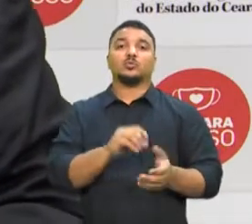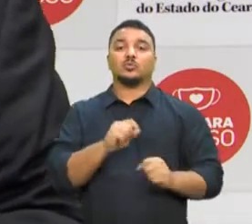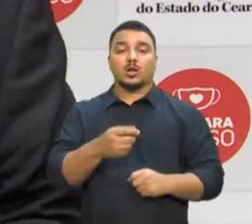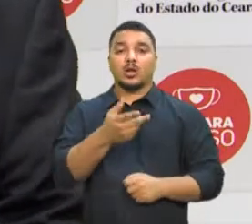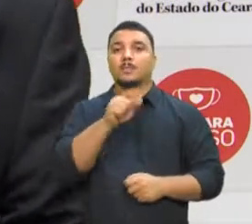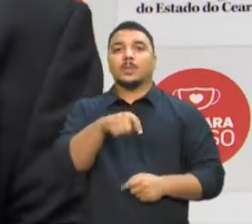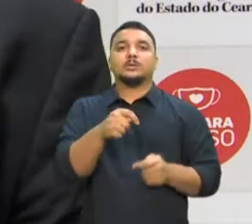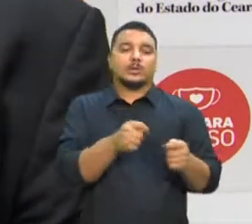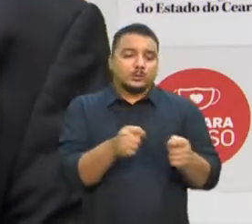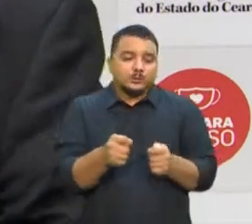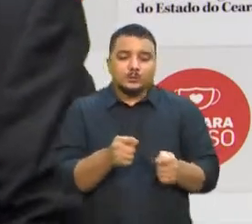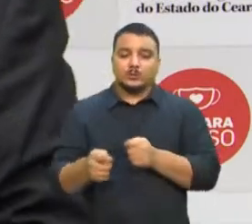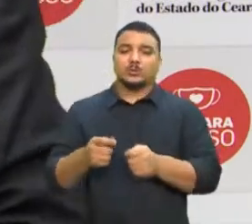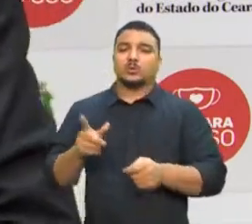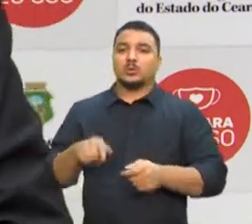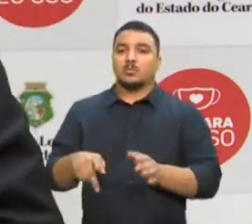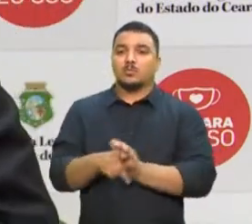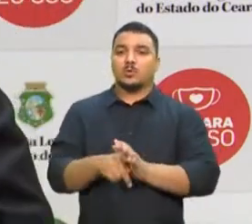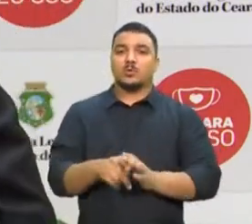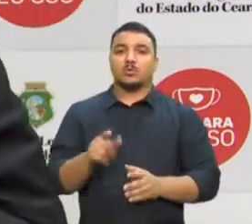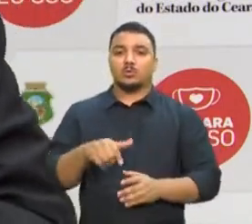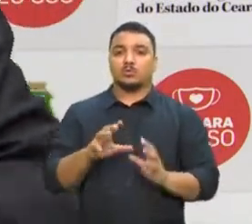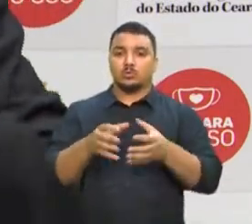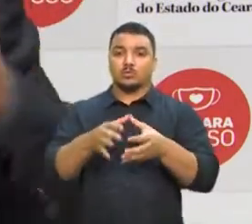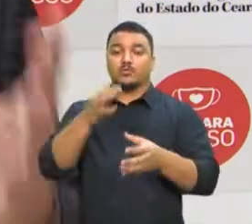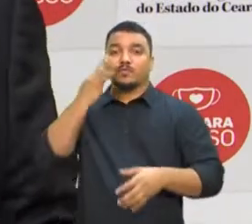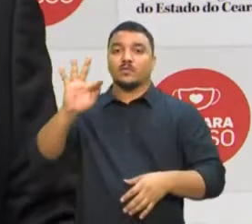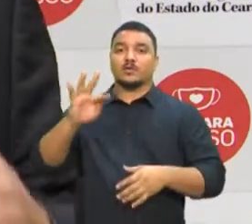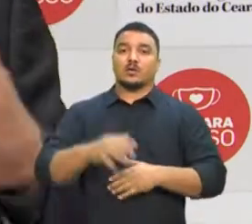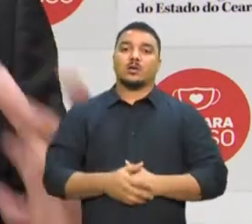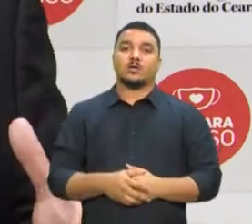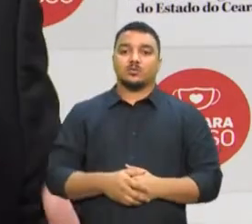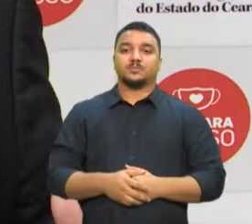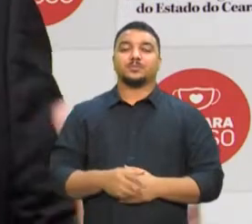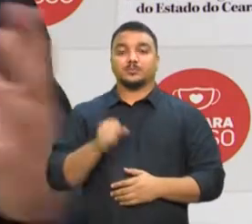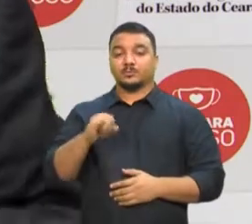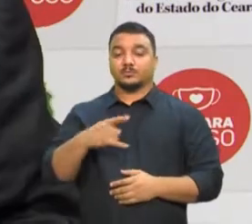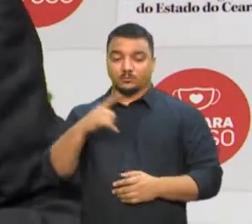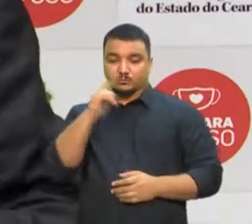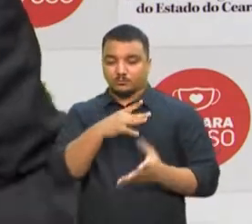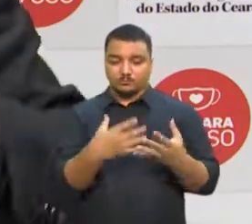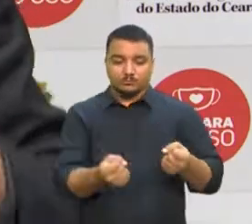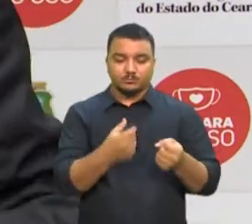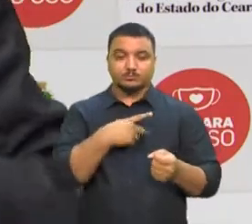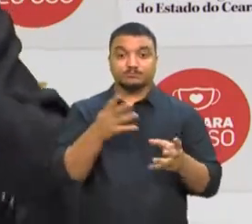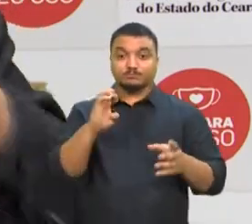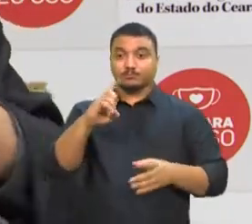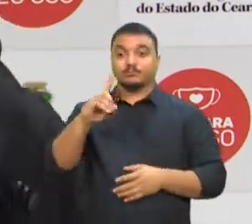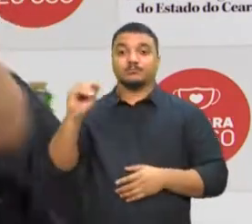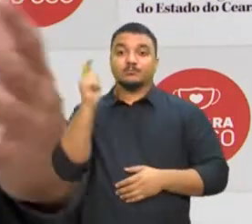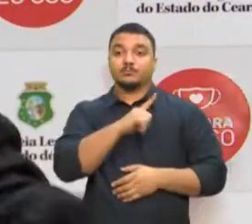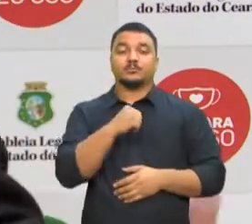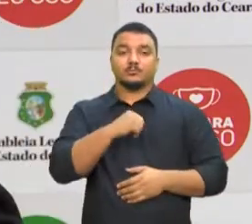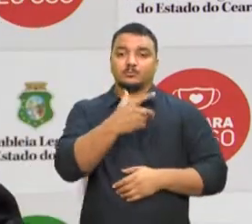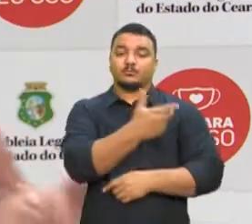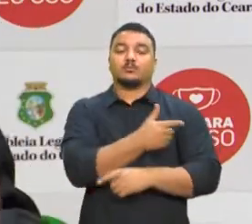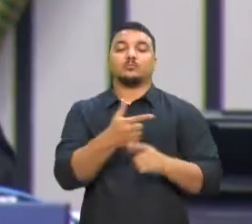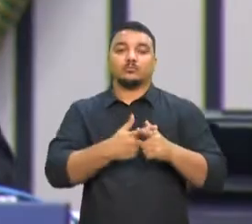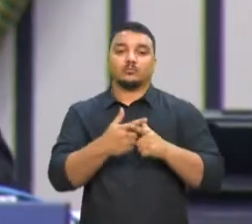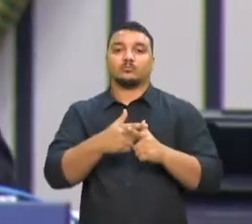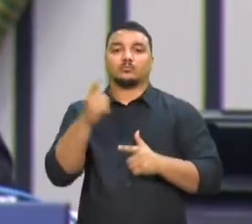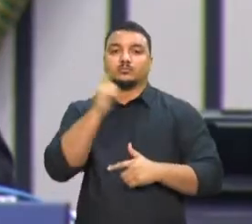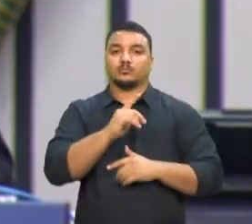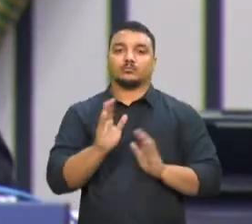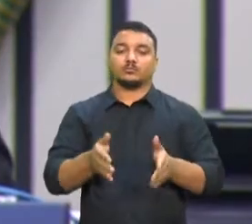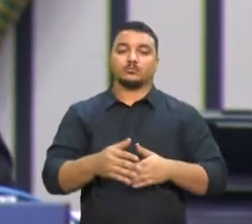governabilidade do lado federal, e se ele tivesse aderido isso mais cedo, nós teríamos esse problema com muito mais facilidade.